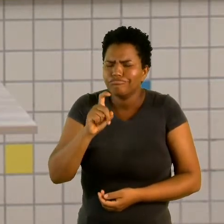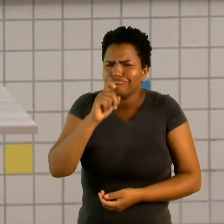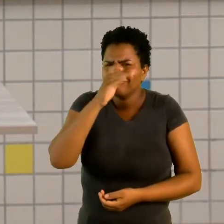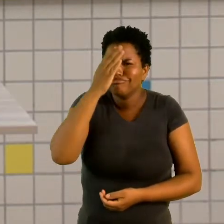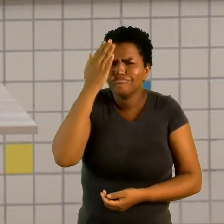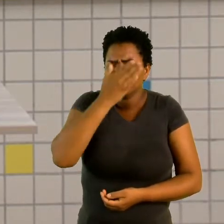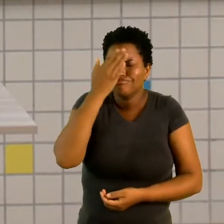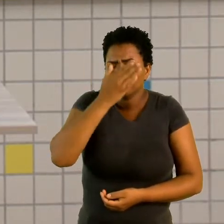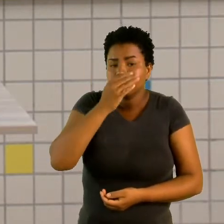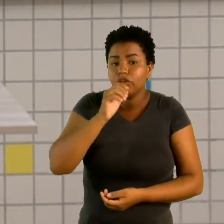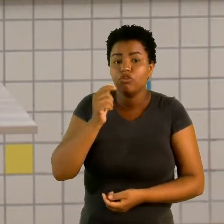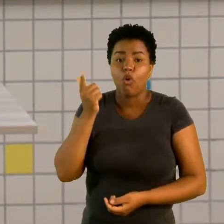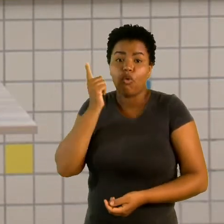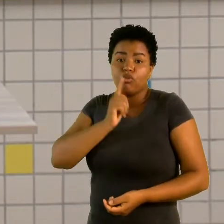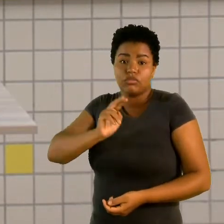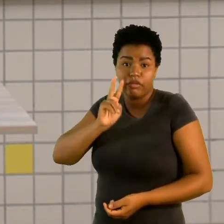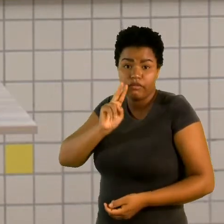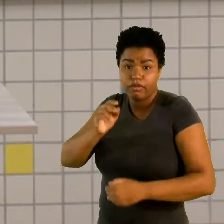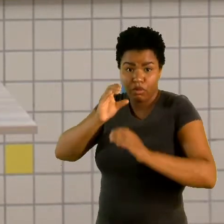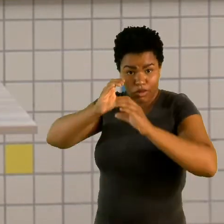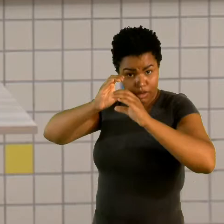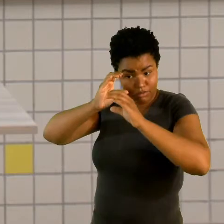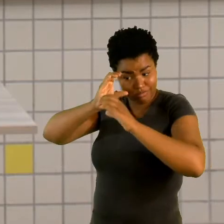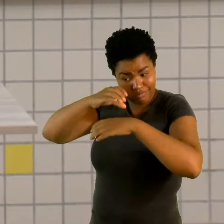vê-los através do aparelho